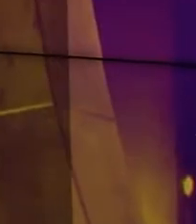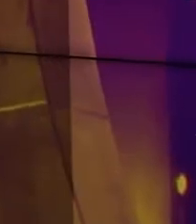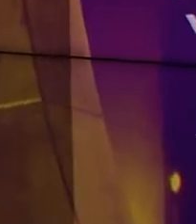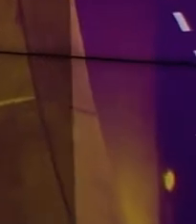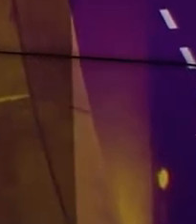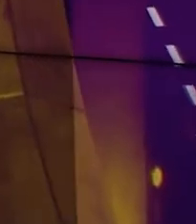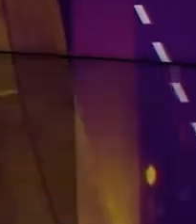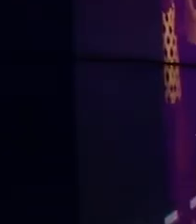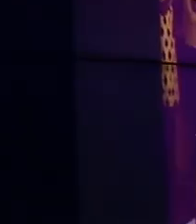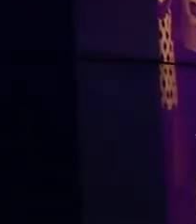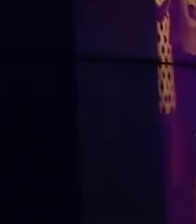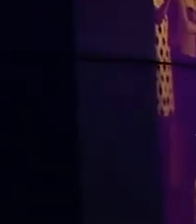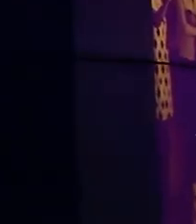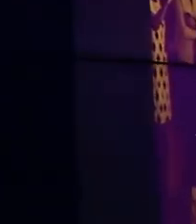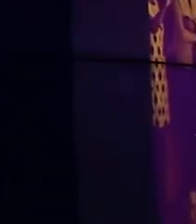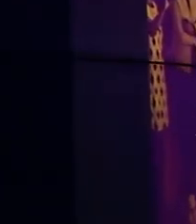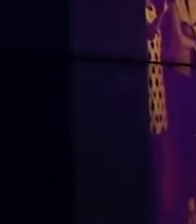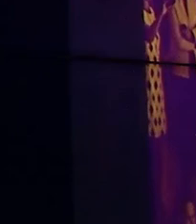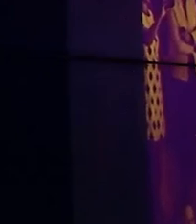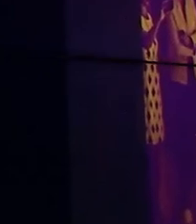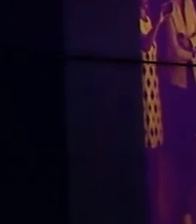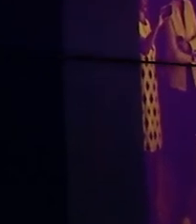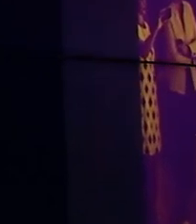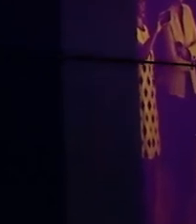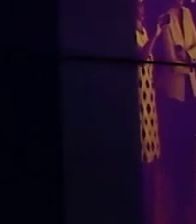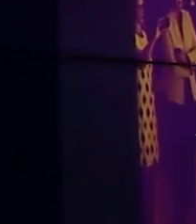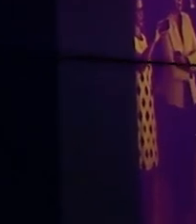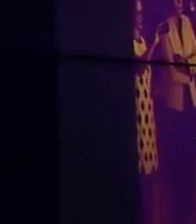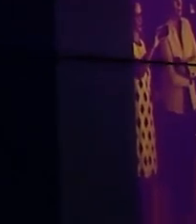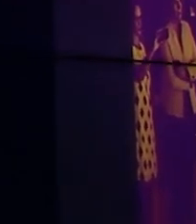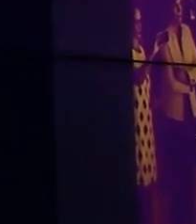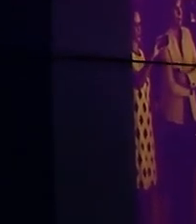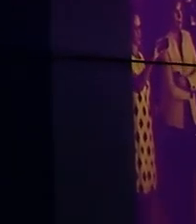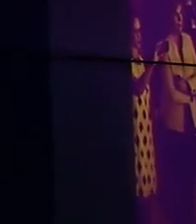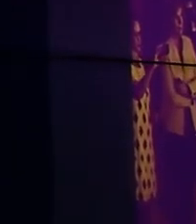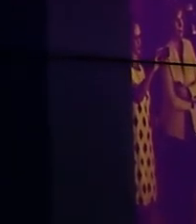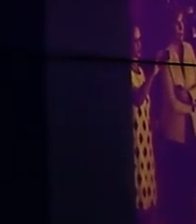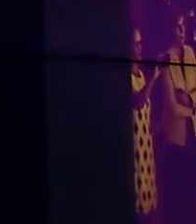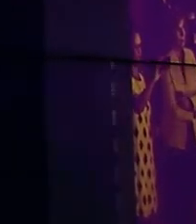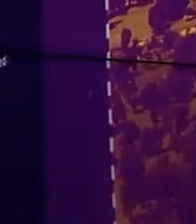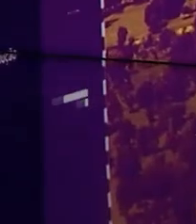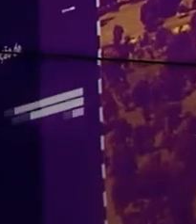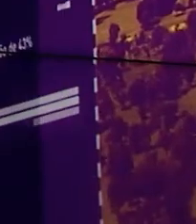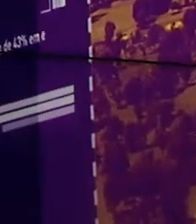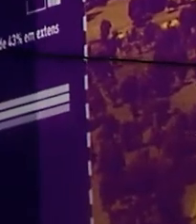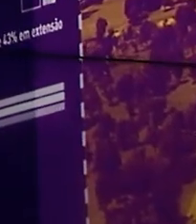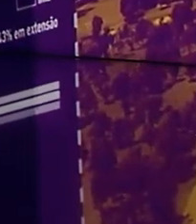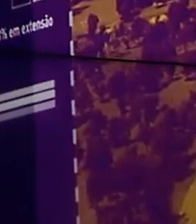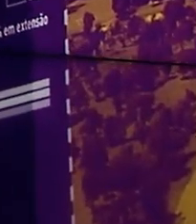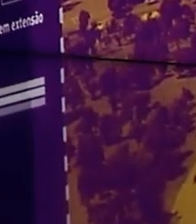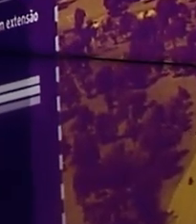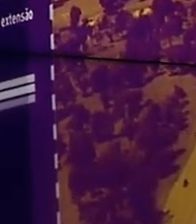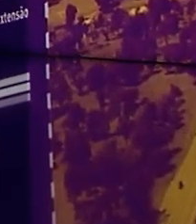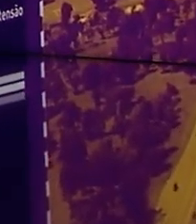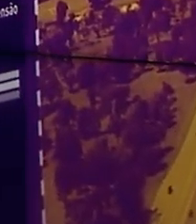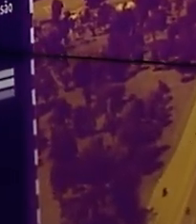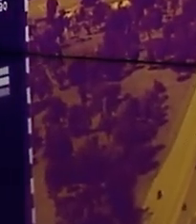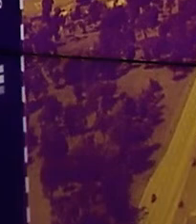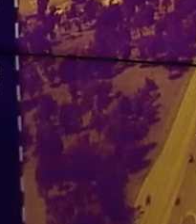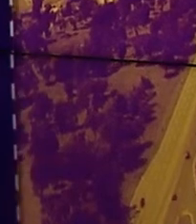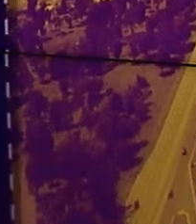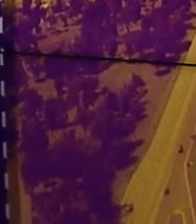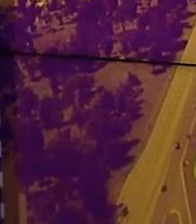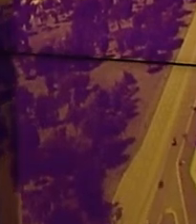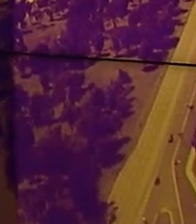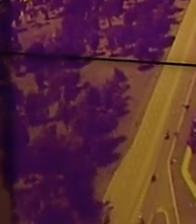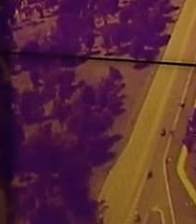nós acompanhamos ao vivo cerimônia no palácio do planalto o presidente em exercício dias tóffoli sancionou leis que promovem os direitos